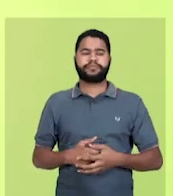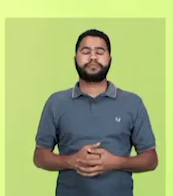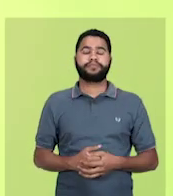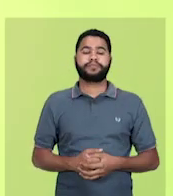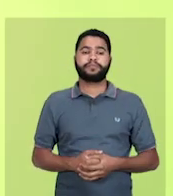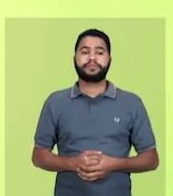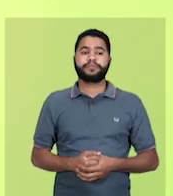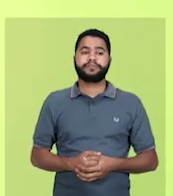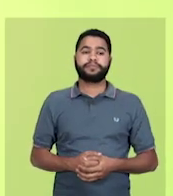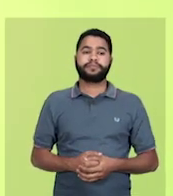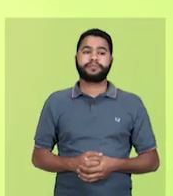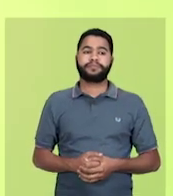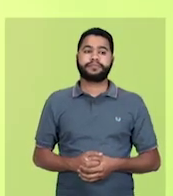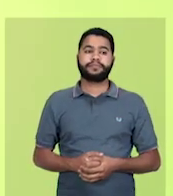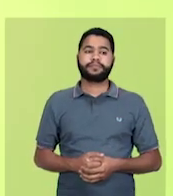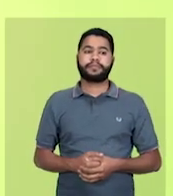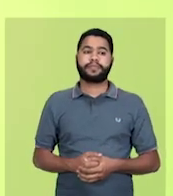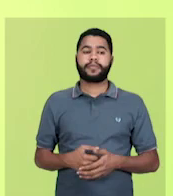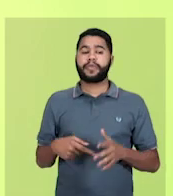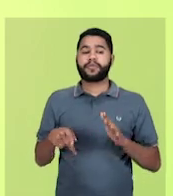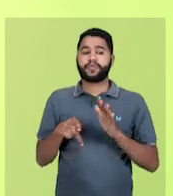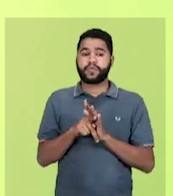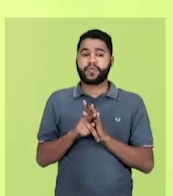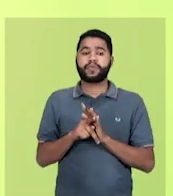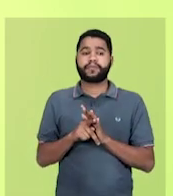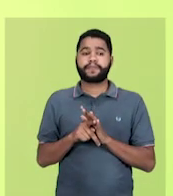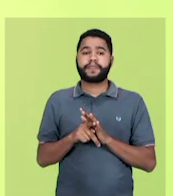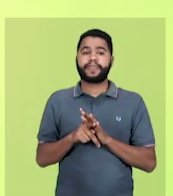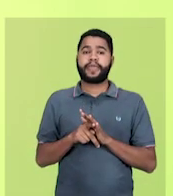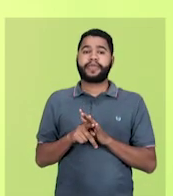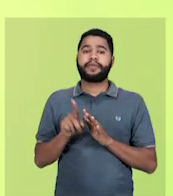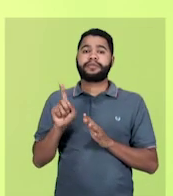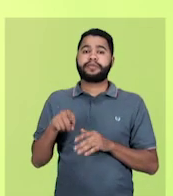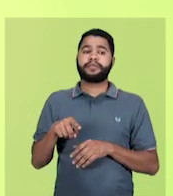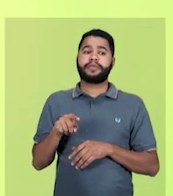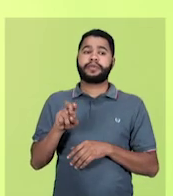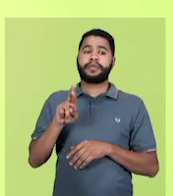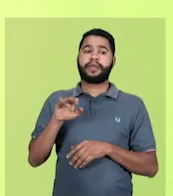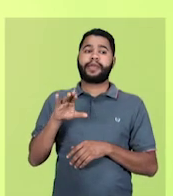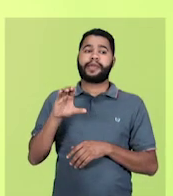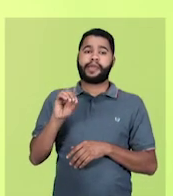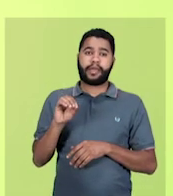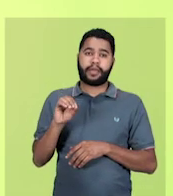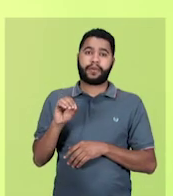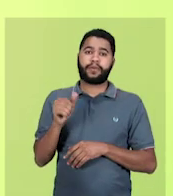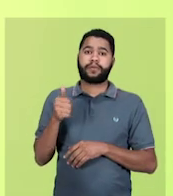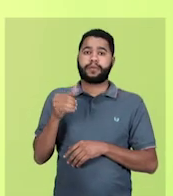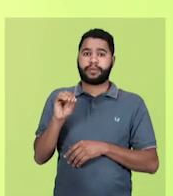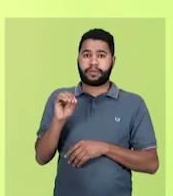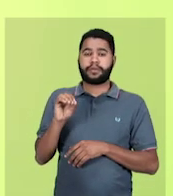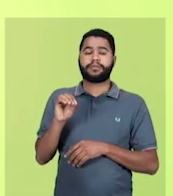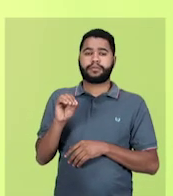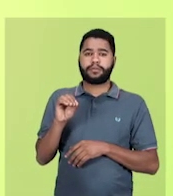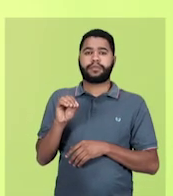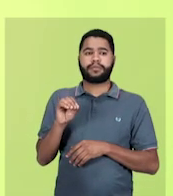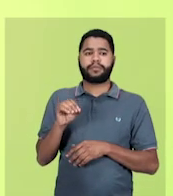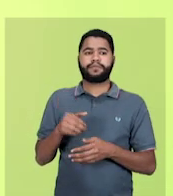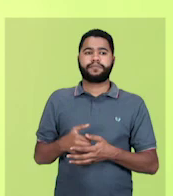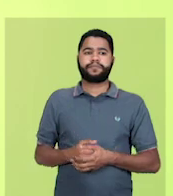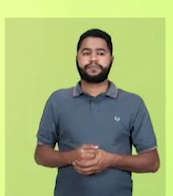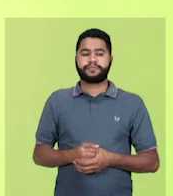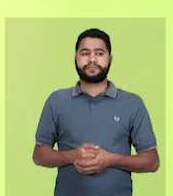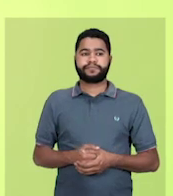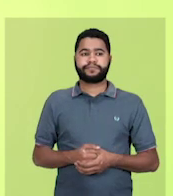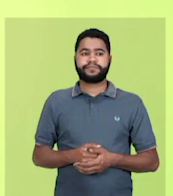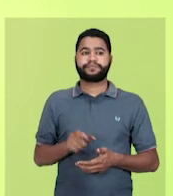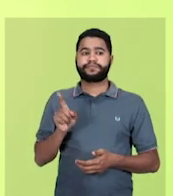aqui o Tom setor circular de raio dessa e comprimento de arco 10 também